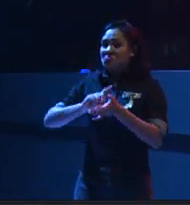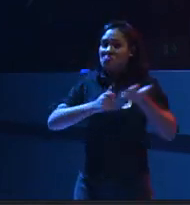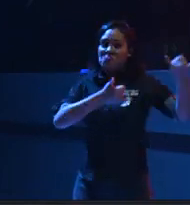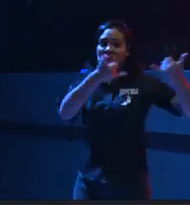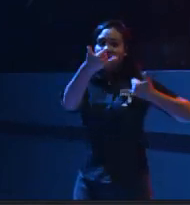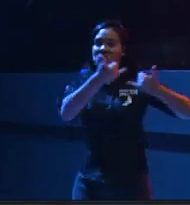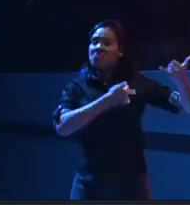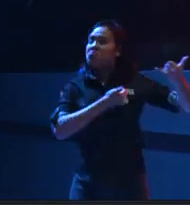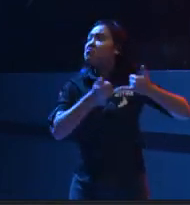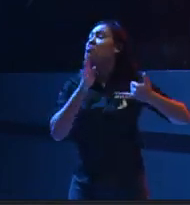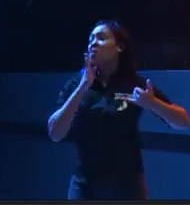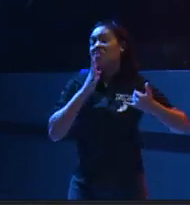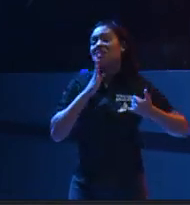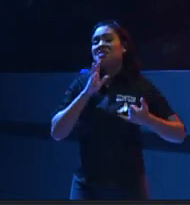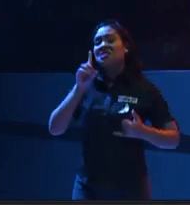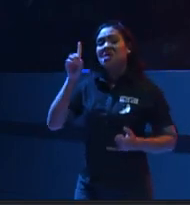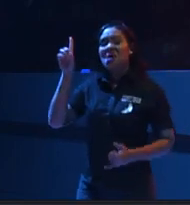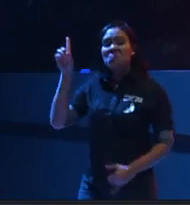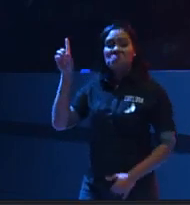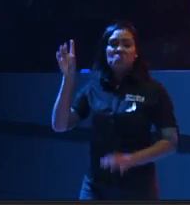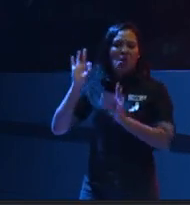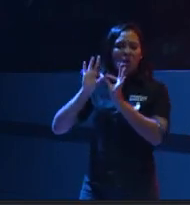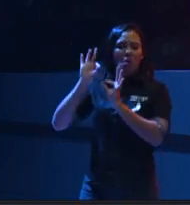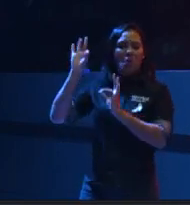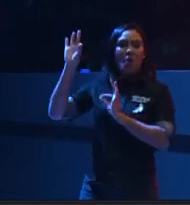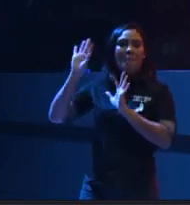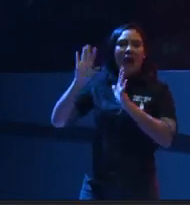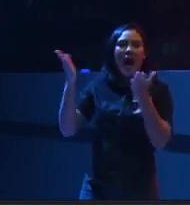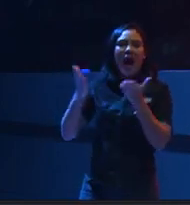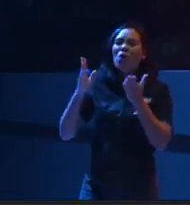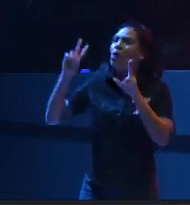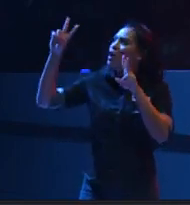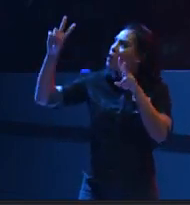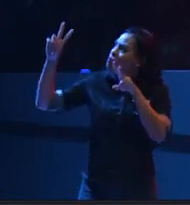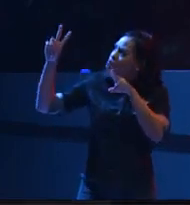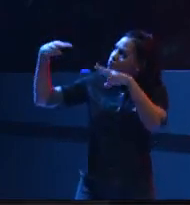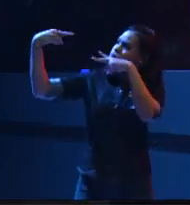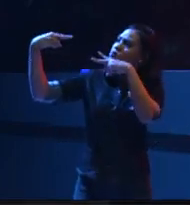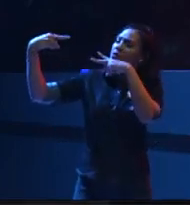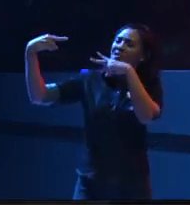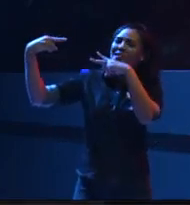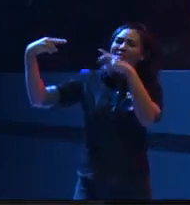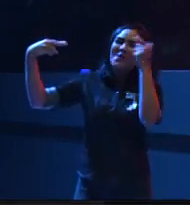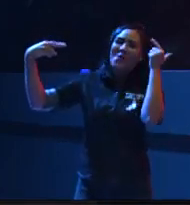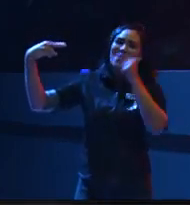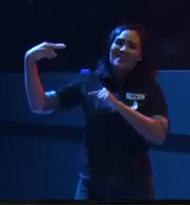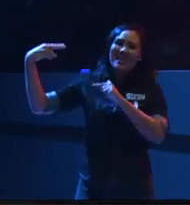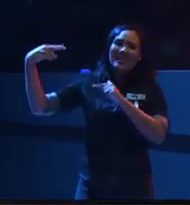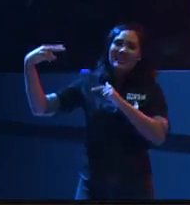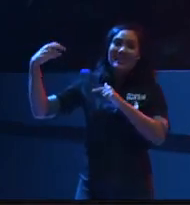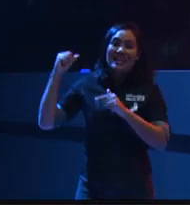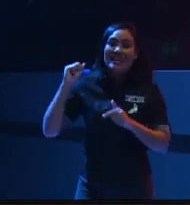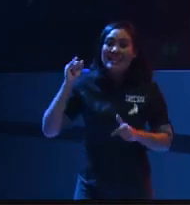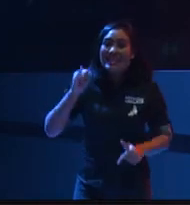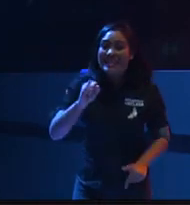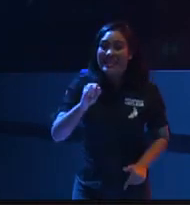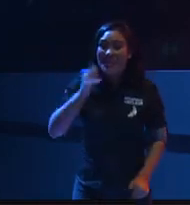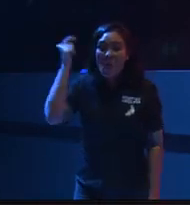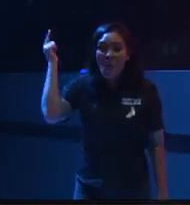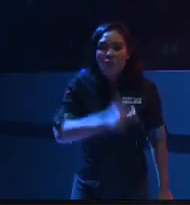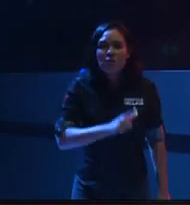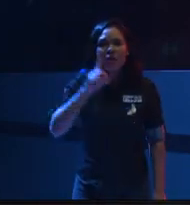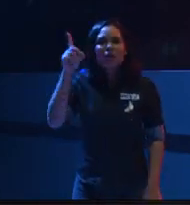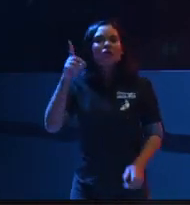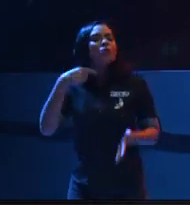mas agora os meus olhos te veem e quando você passa no teste você começa a ver